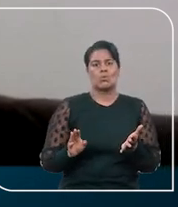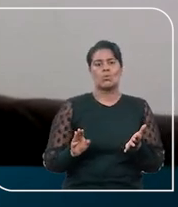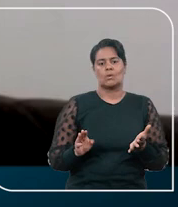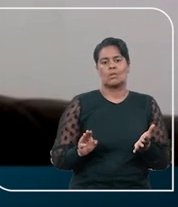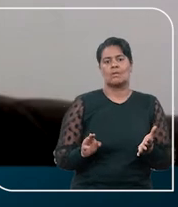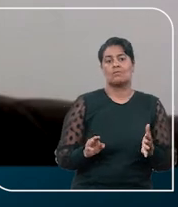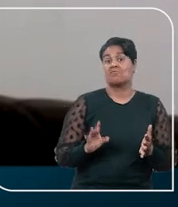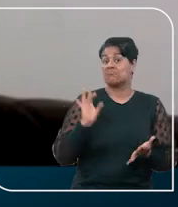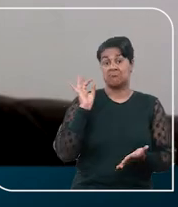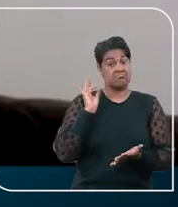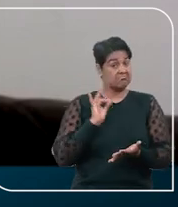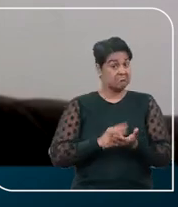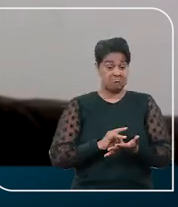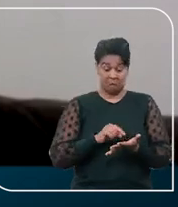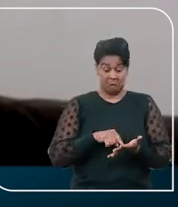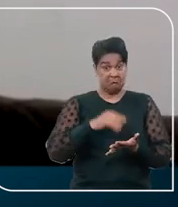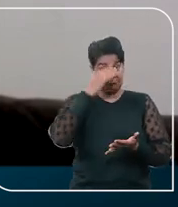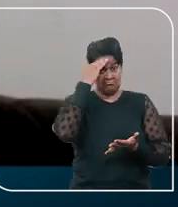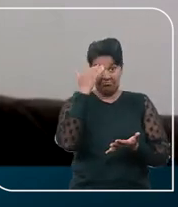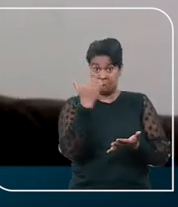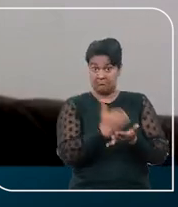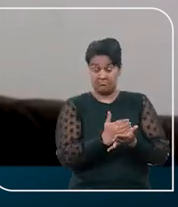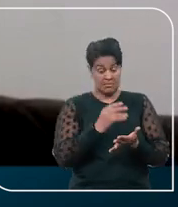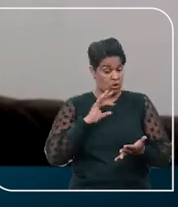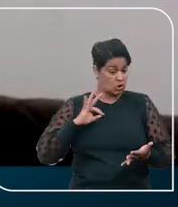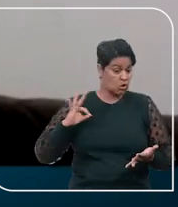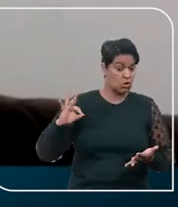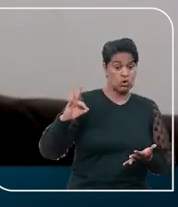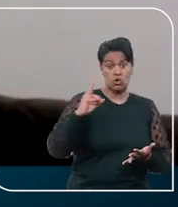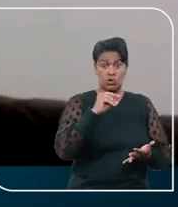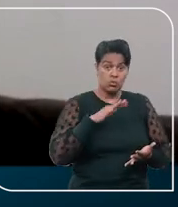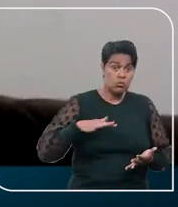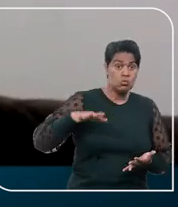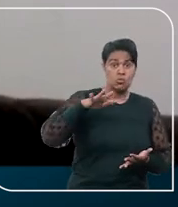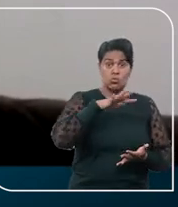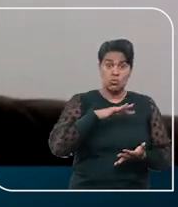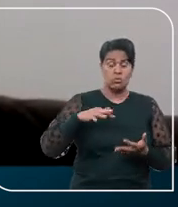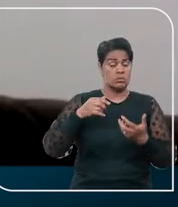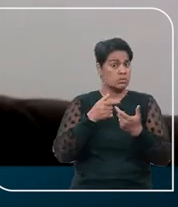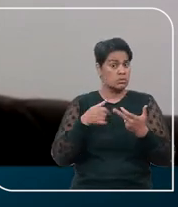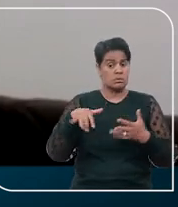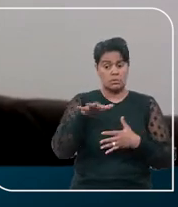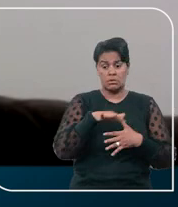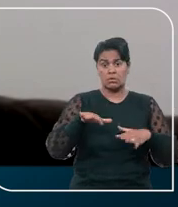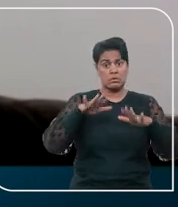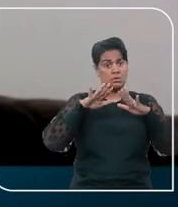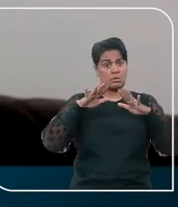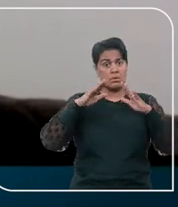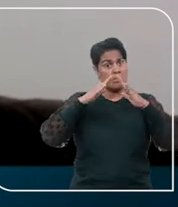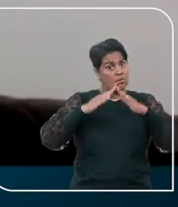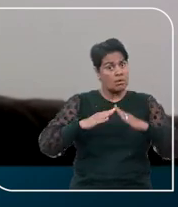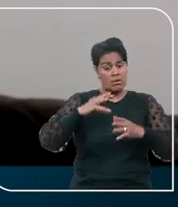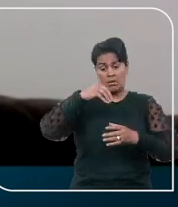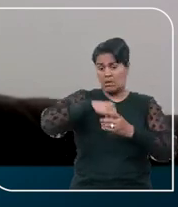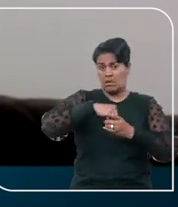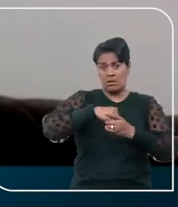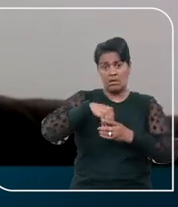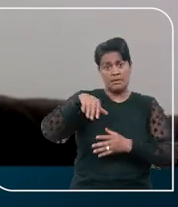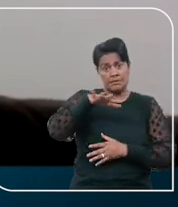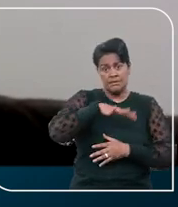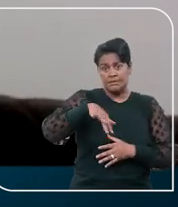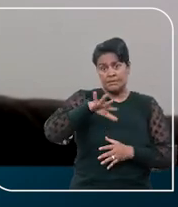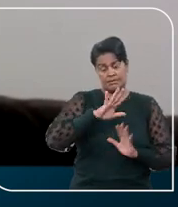ela é válida e eficaz para todas as relações dos condôminos, as relações internas. Isso também é